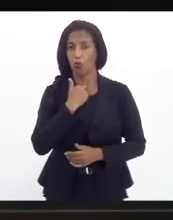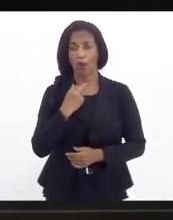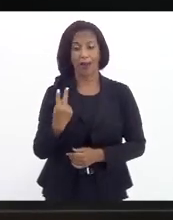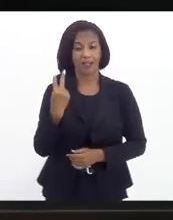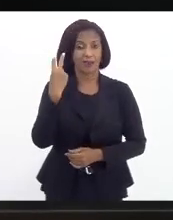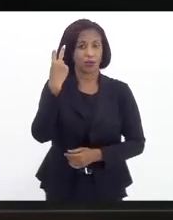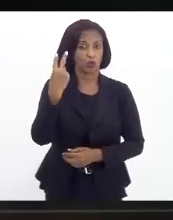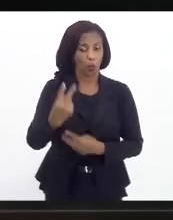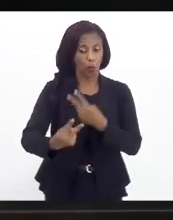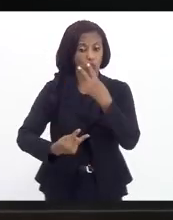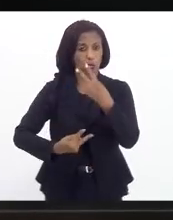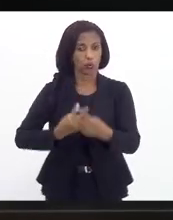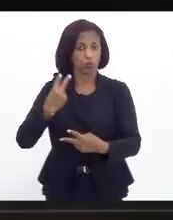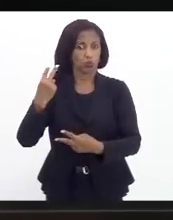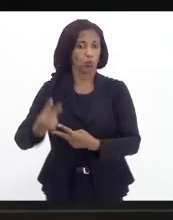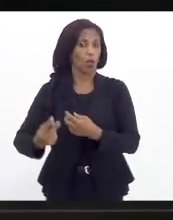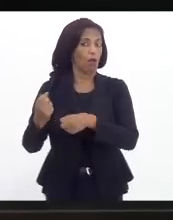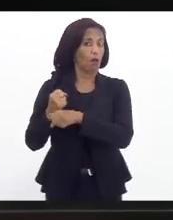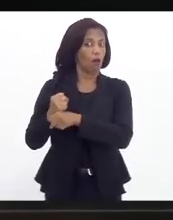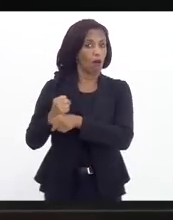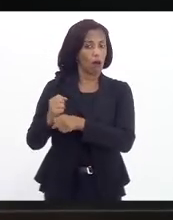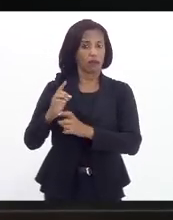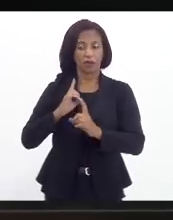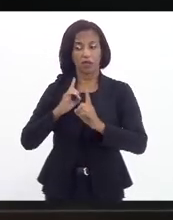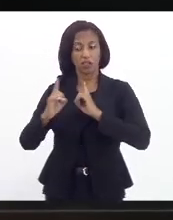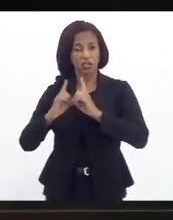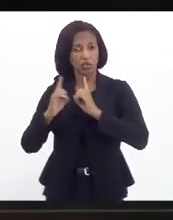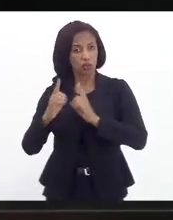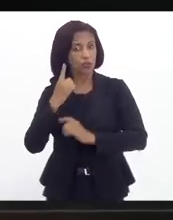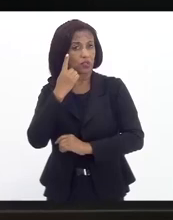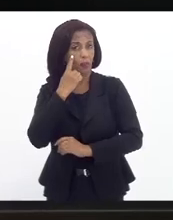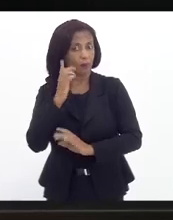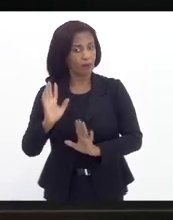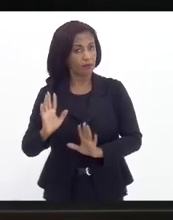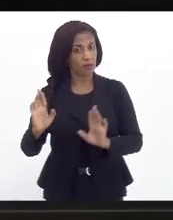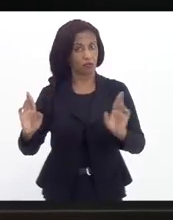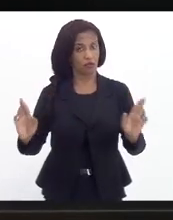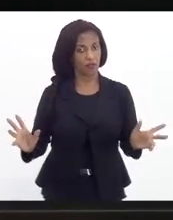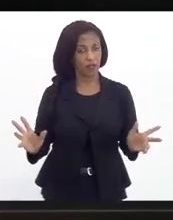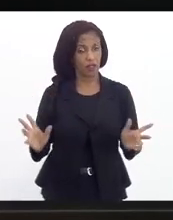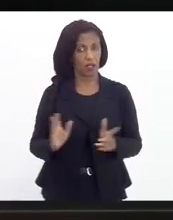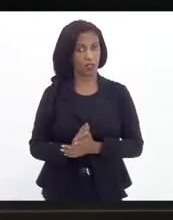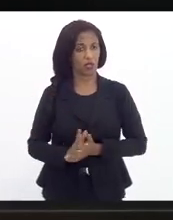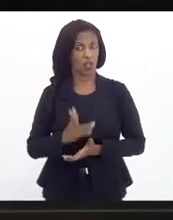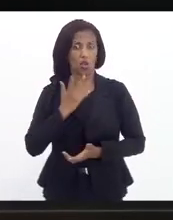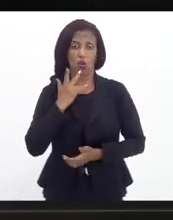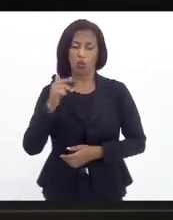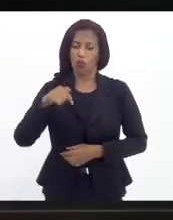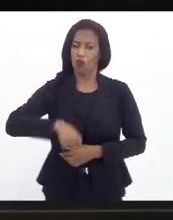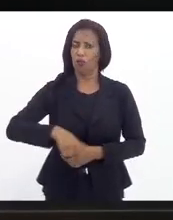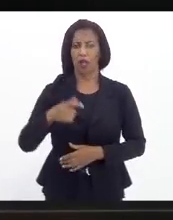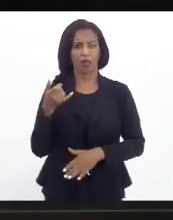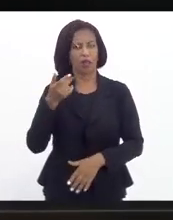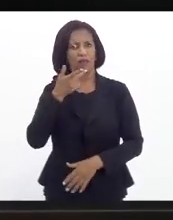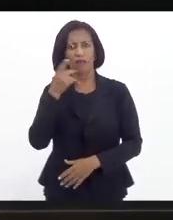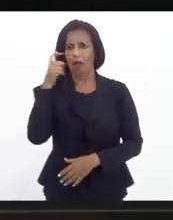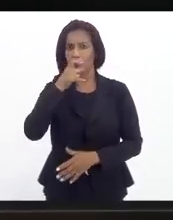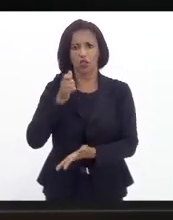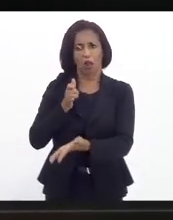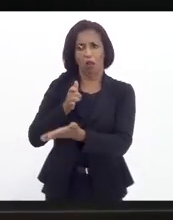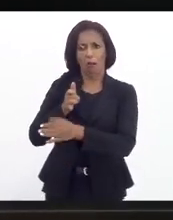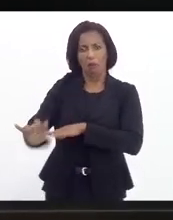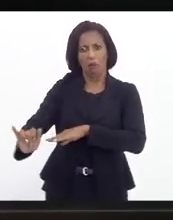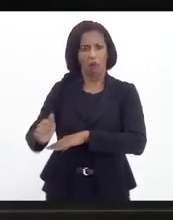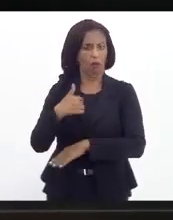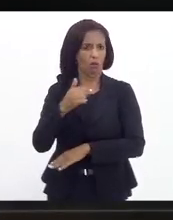dois anos a discussão da revisão. São coisas diferentes. Então, nós não vamos aqui enganar ninguém, como eu disse já lá